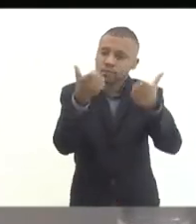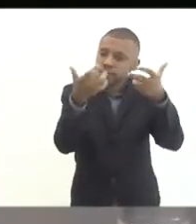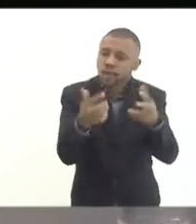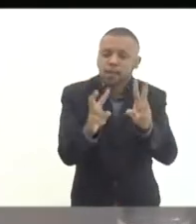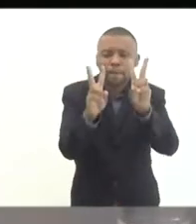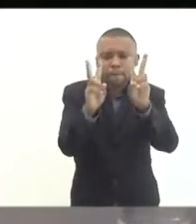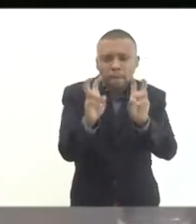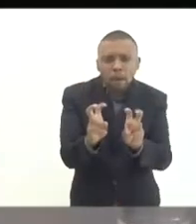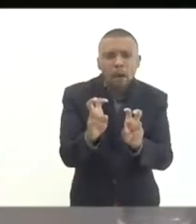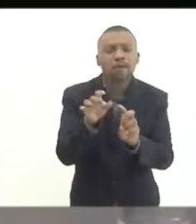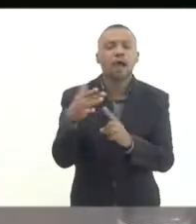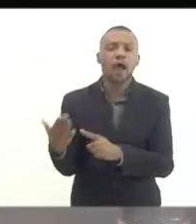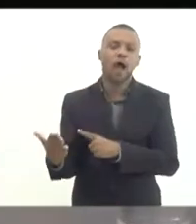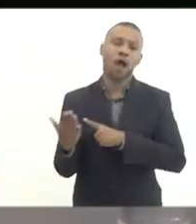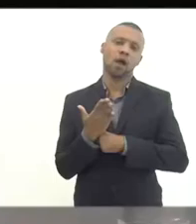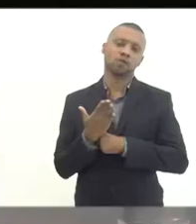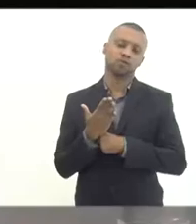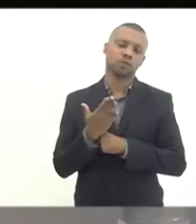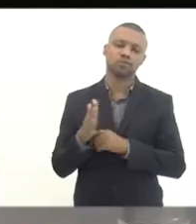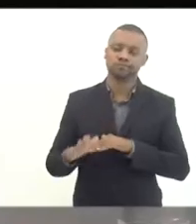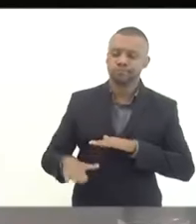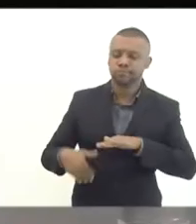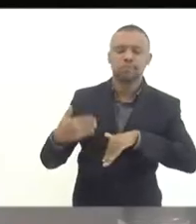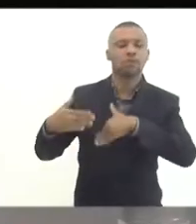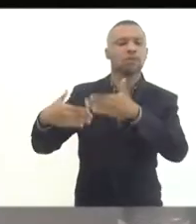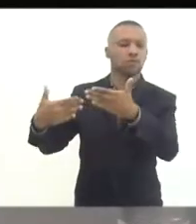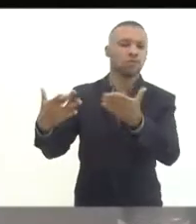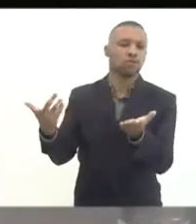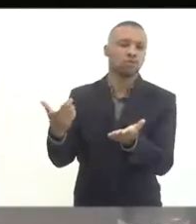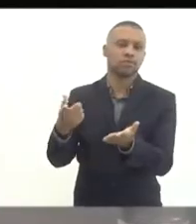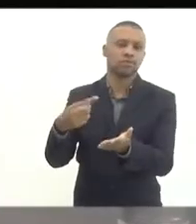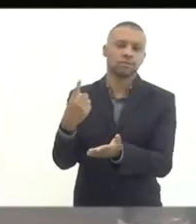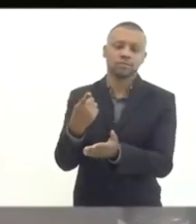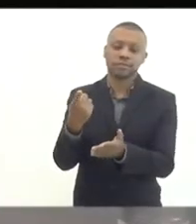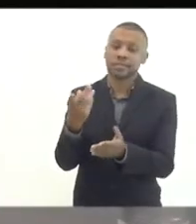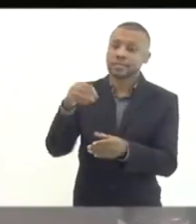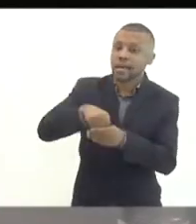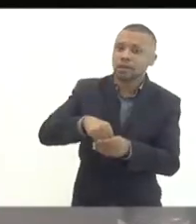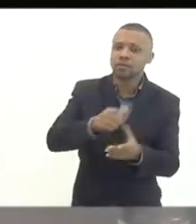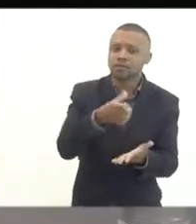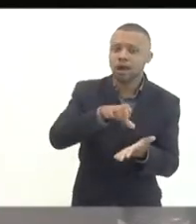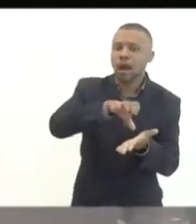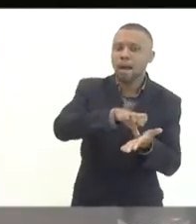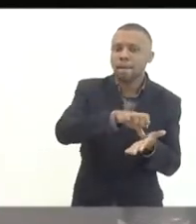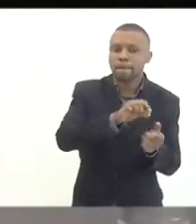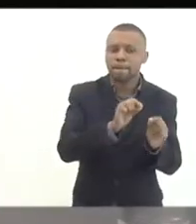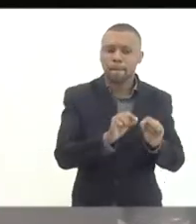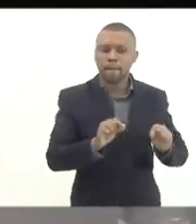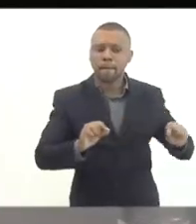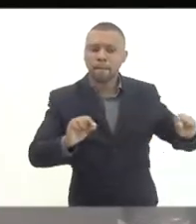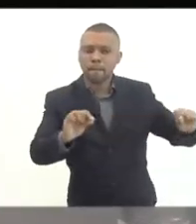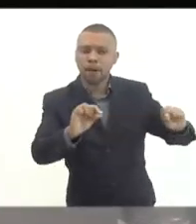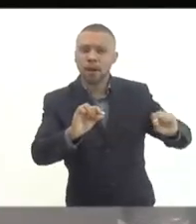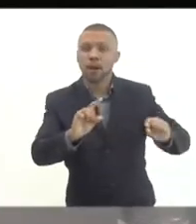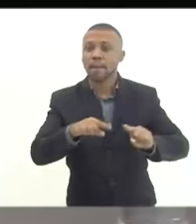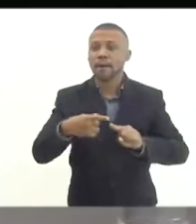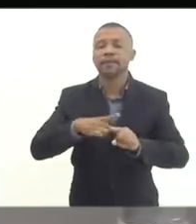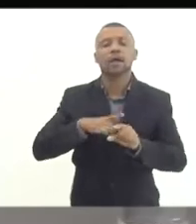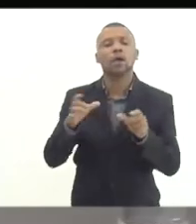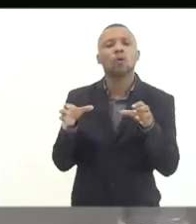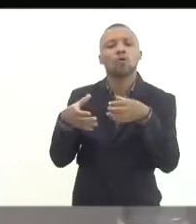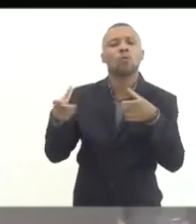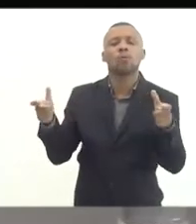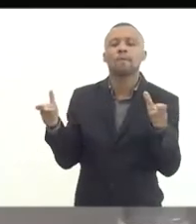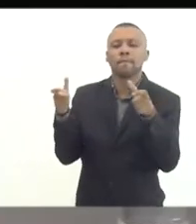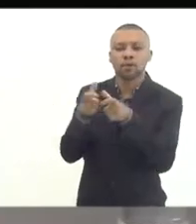vem contribuindo bastante né Para nós nossas unidades e tem os grupos menores